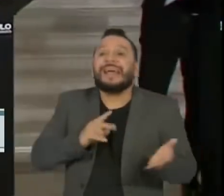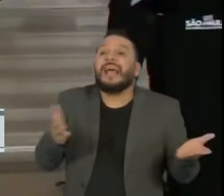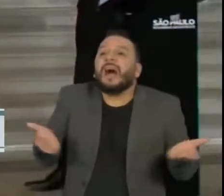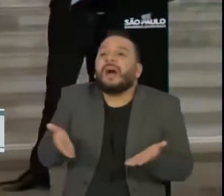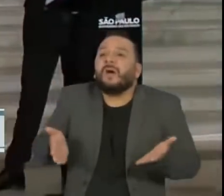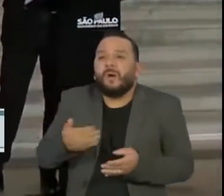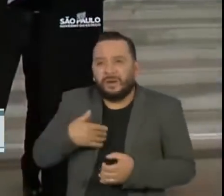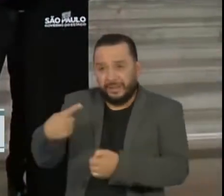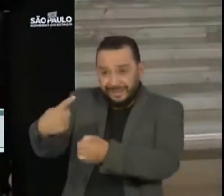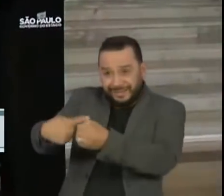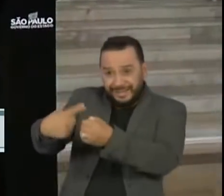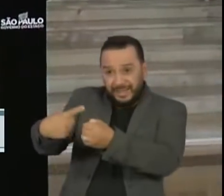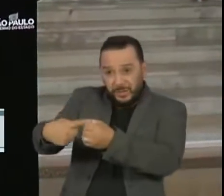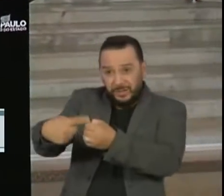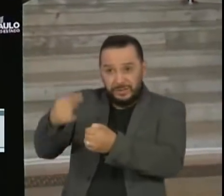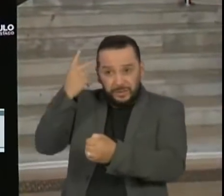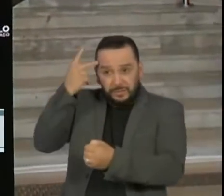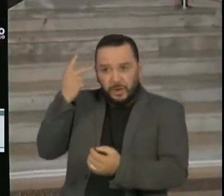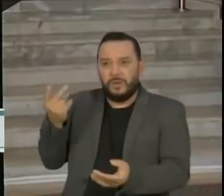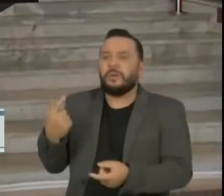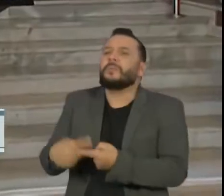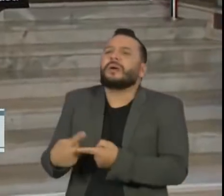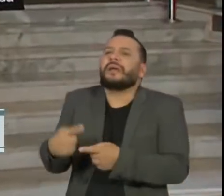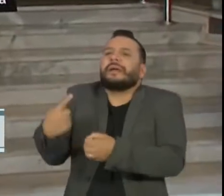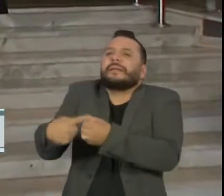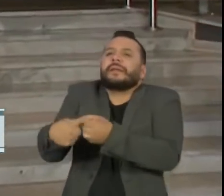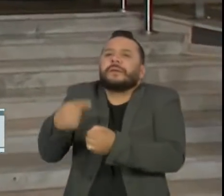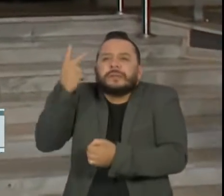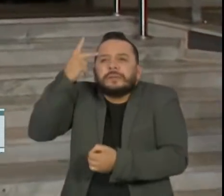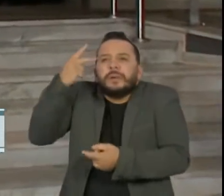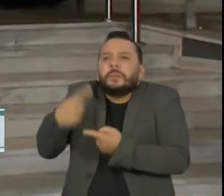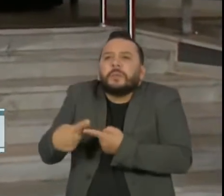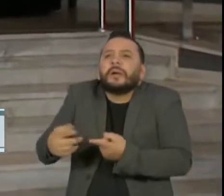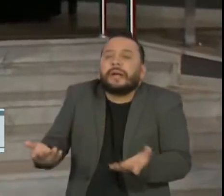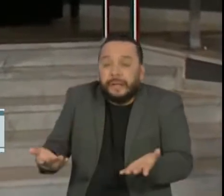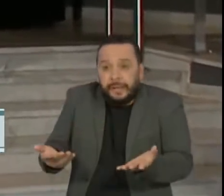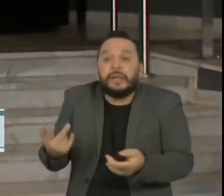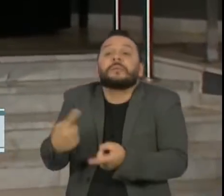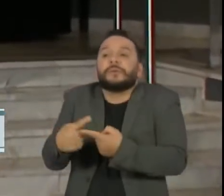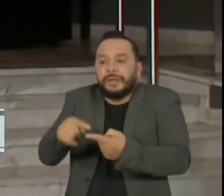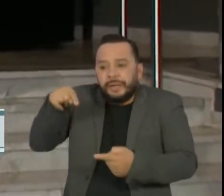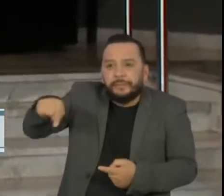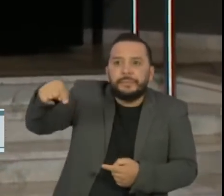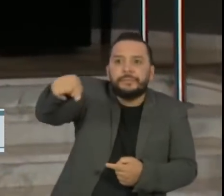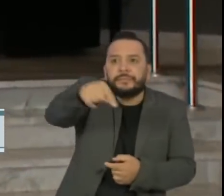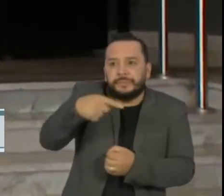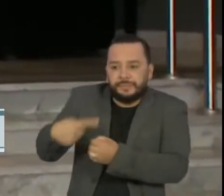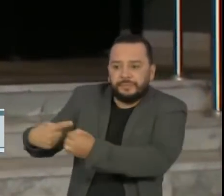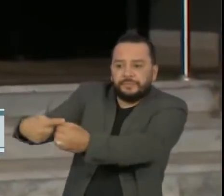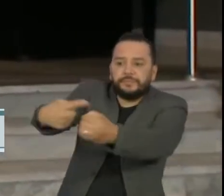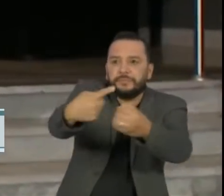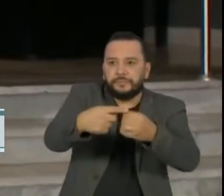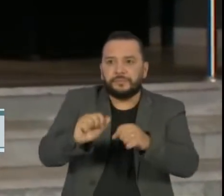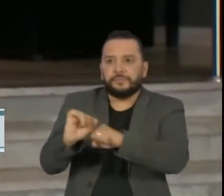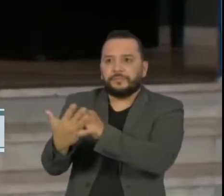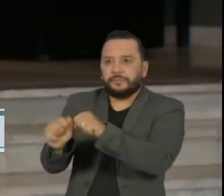natural, esperado, porque vai aumentando o número de municípios em que há transmissibilidade, vai aumentando o número de óbitos